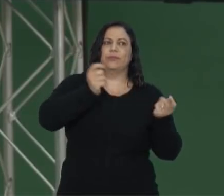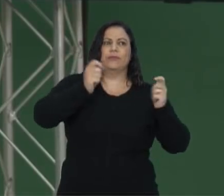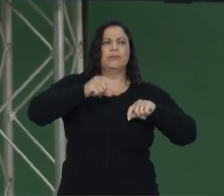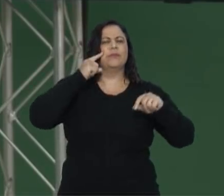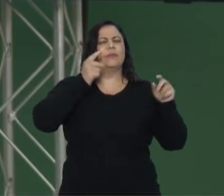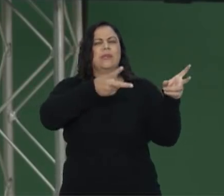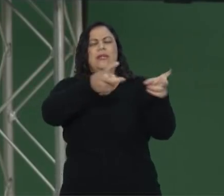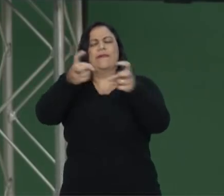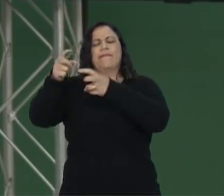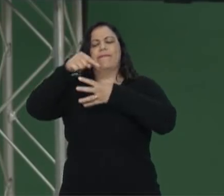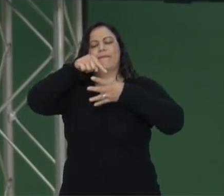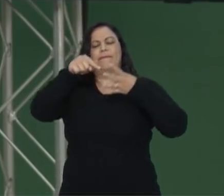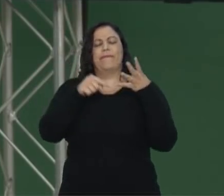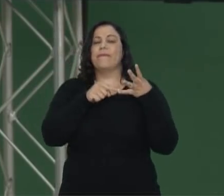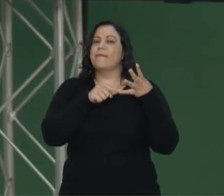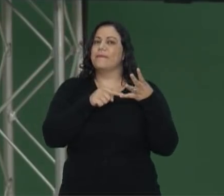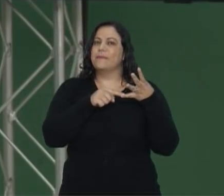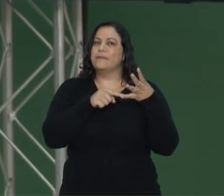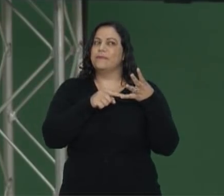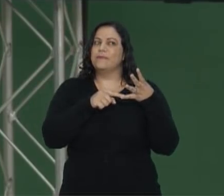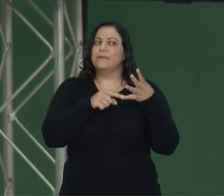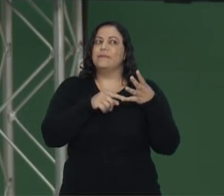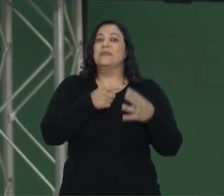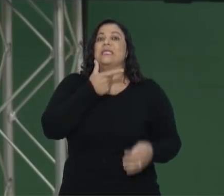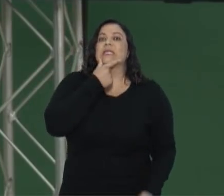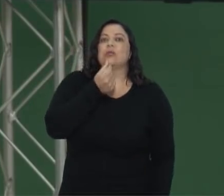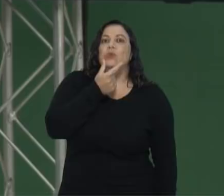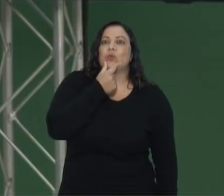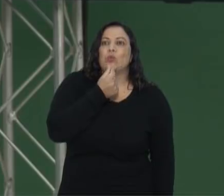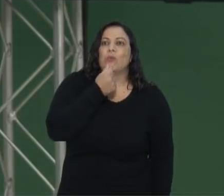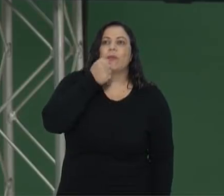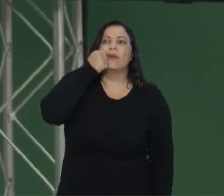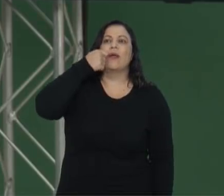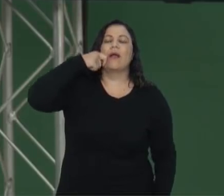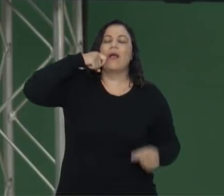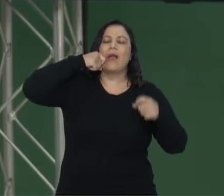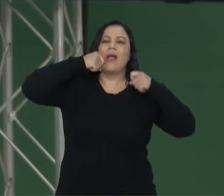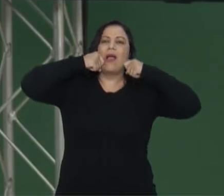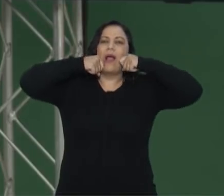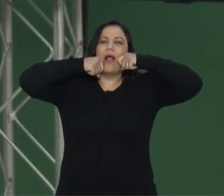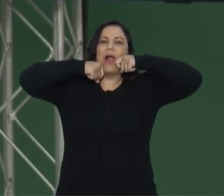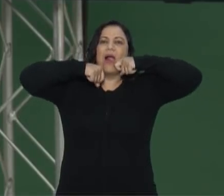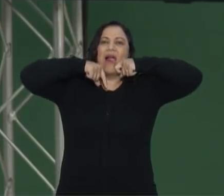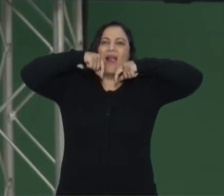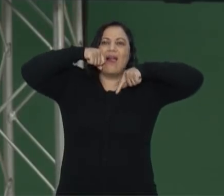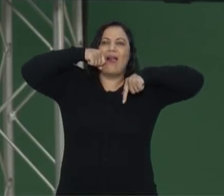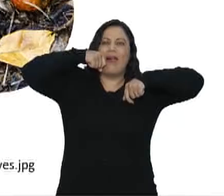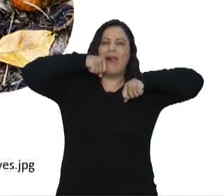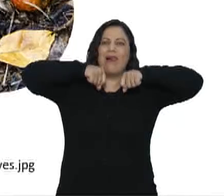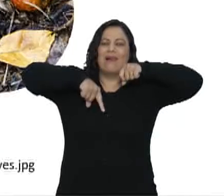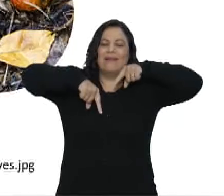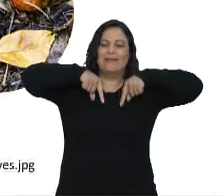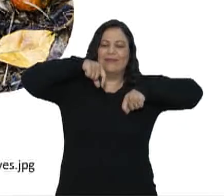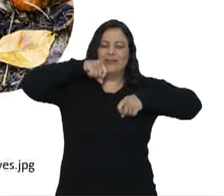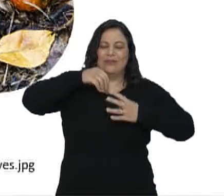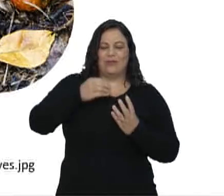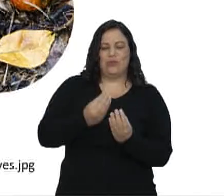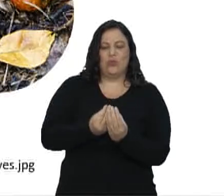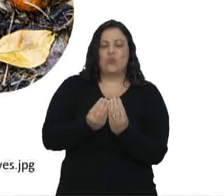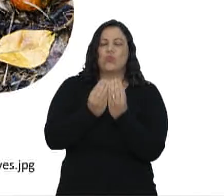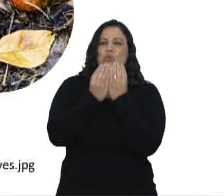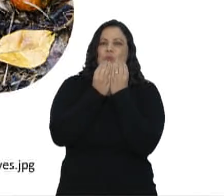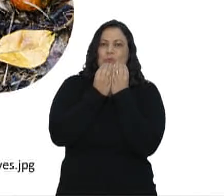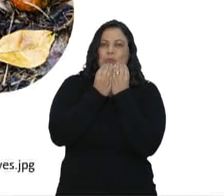esse exemplo. Tem um rapaz que está até salivando, está babando em cima do hambúrguer. Então, quando nós